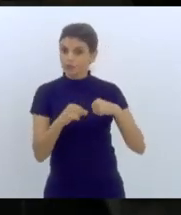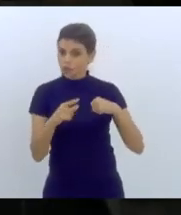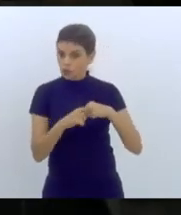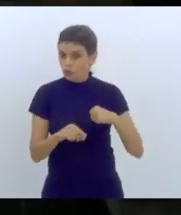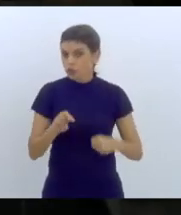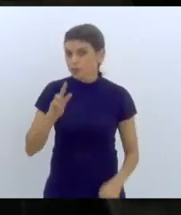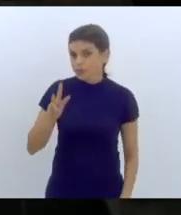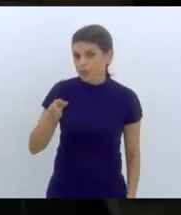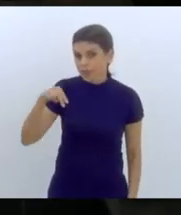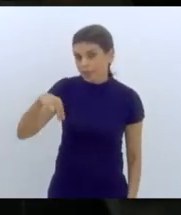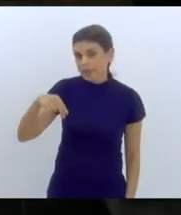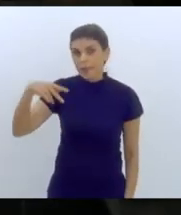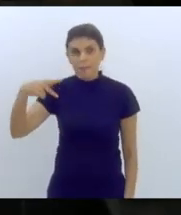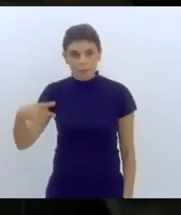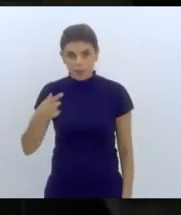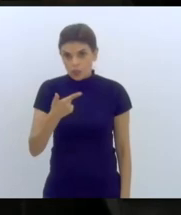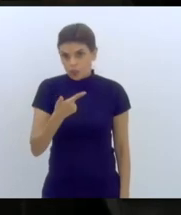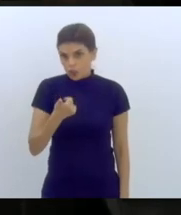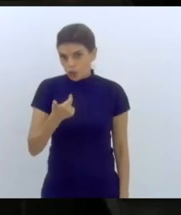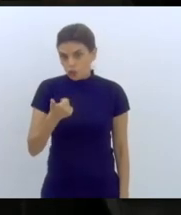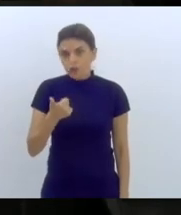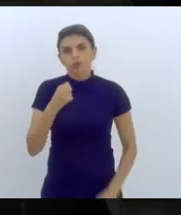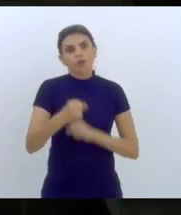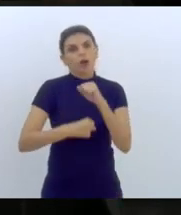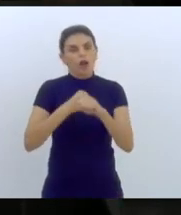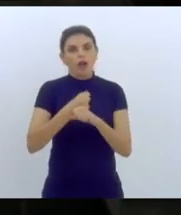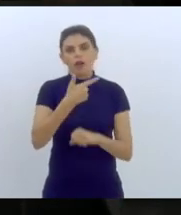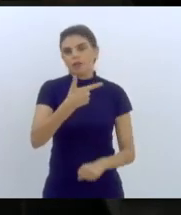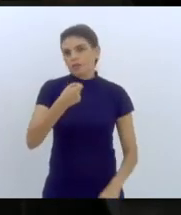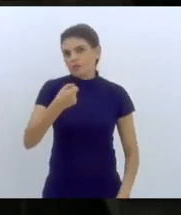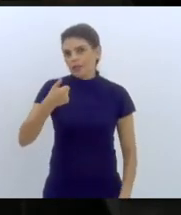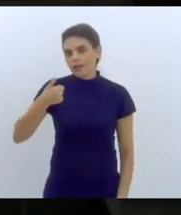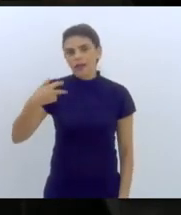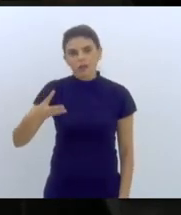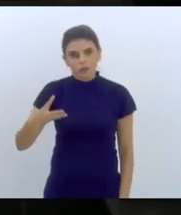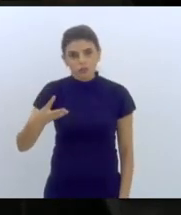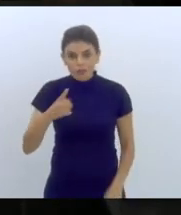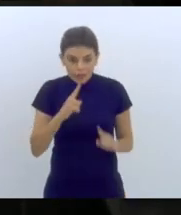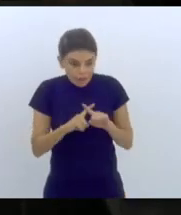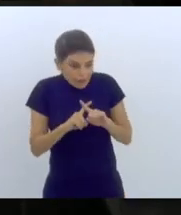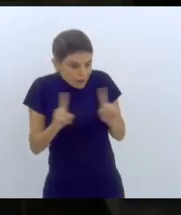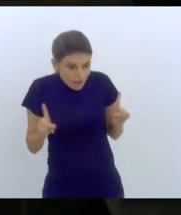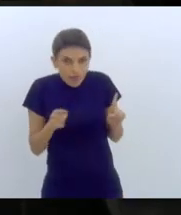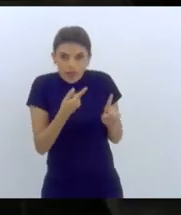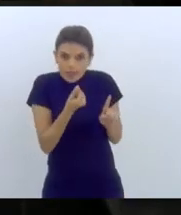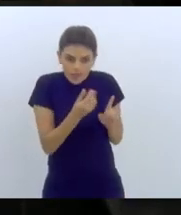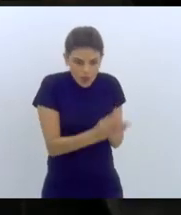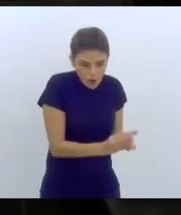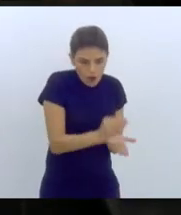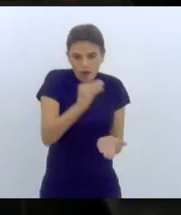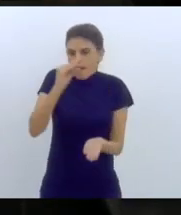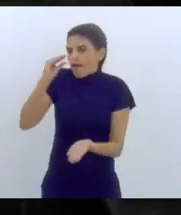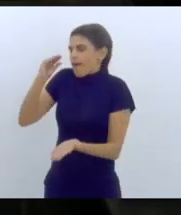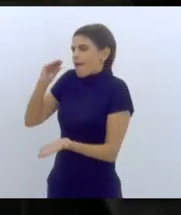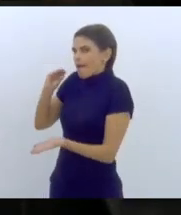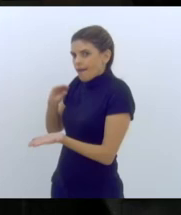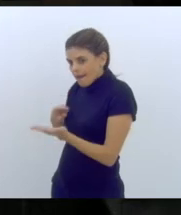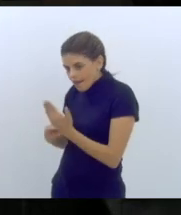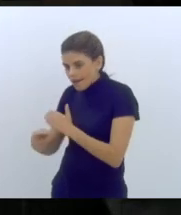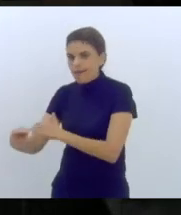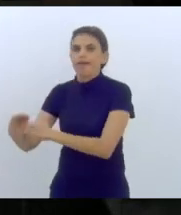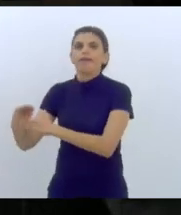resolução ANP 12 de 2014, e, na diferença, aplica